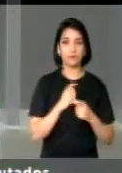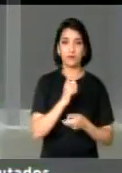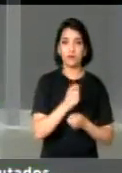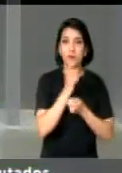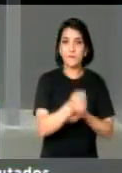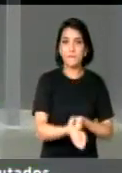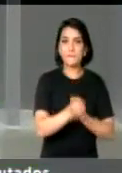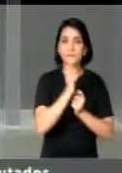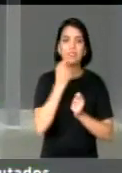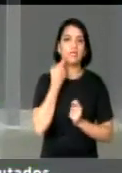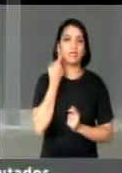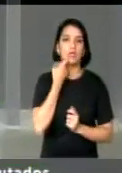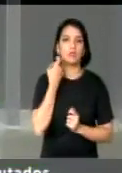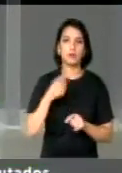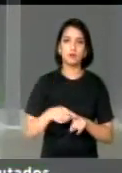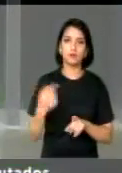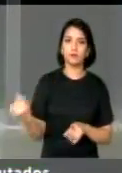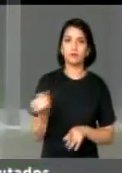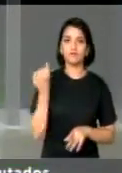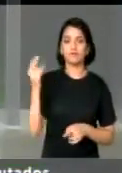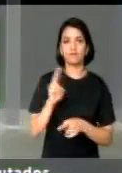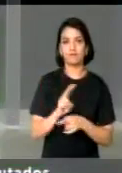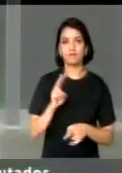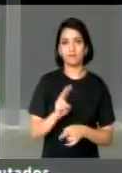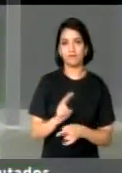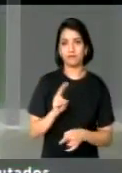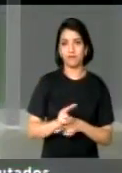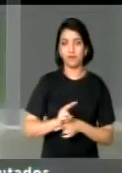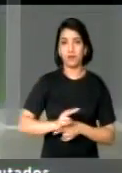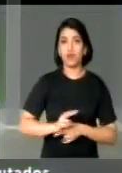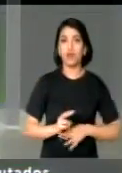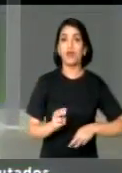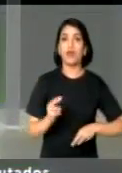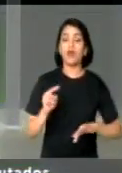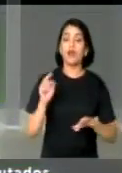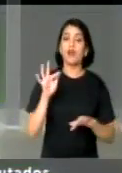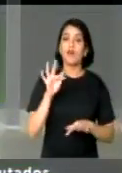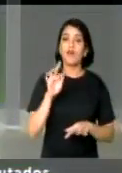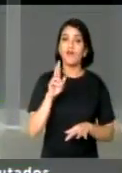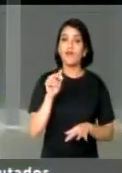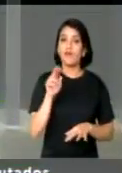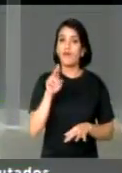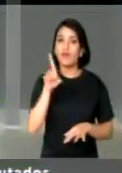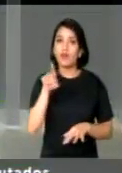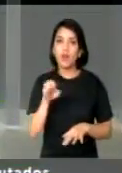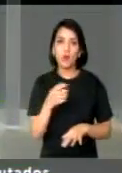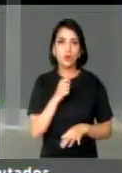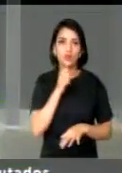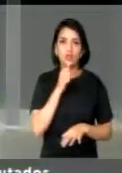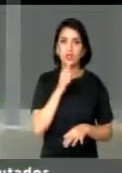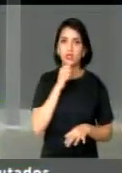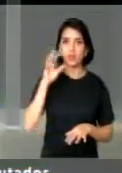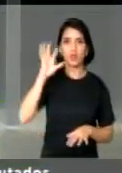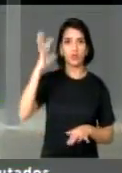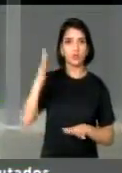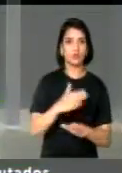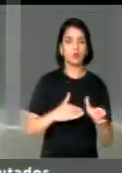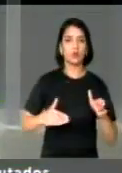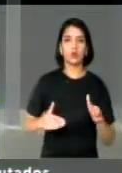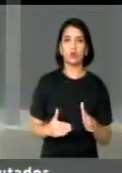fauna pesqueira. As fraudes ainda não foram resolvidas e todos os pescadores são